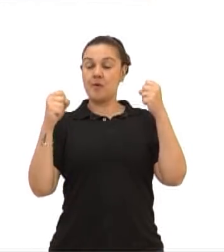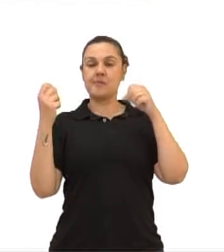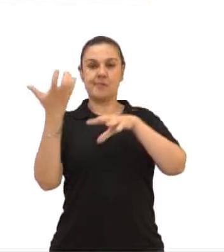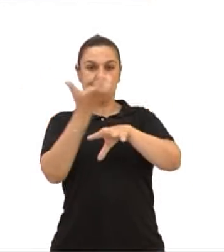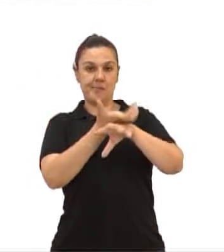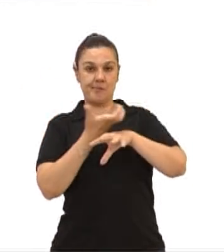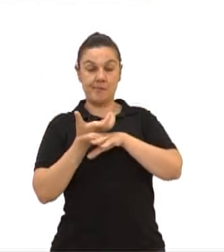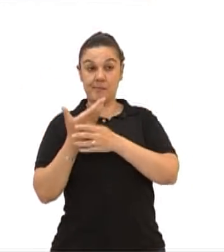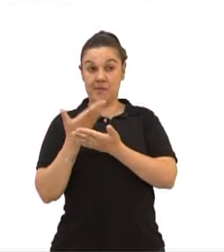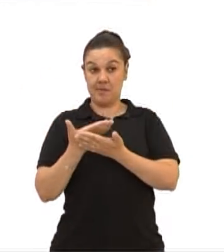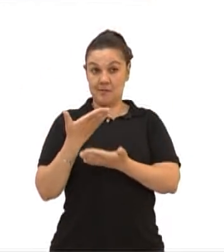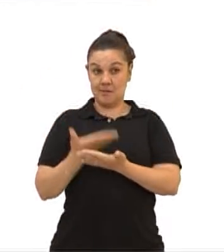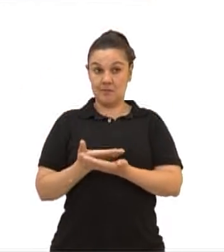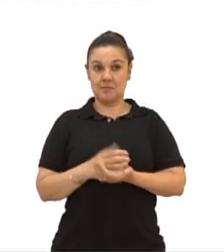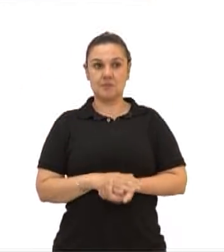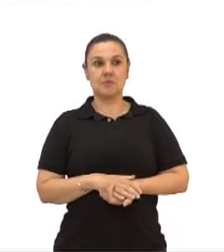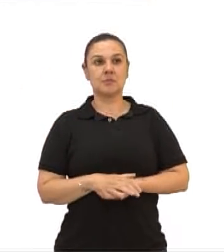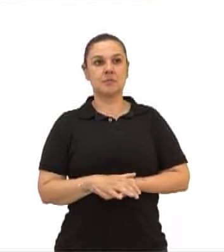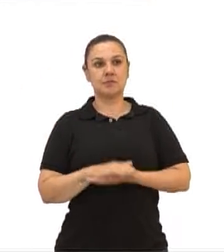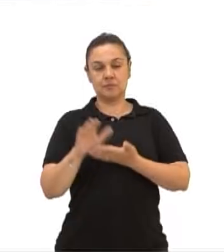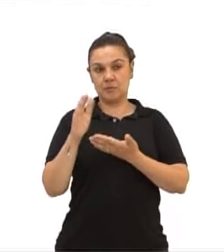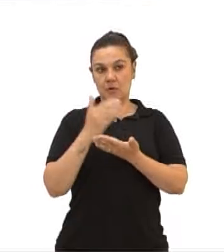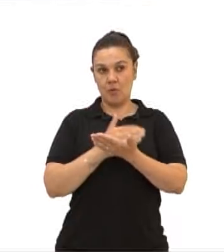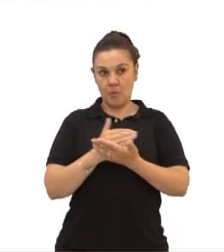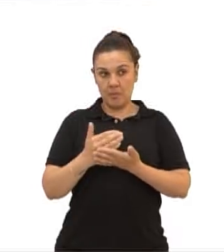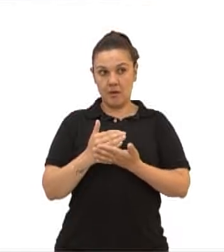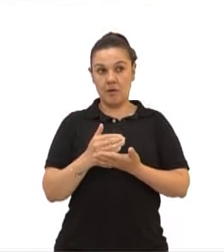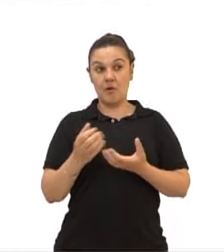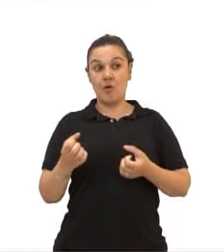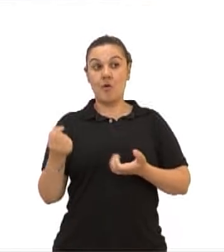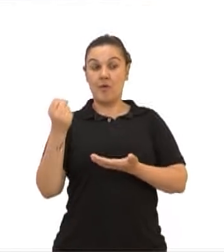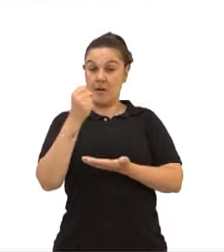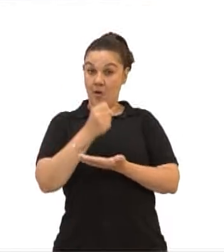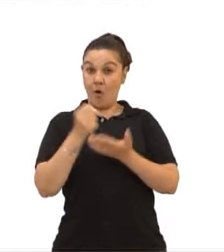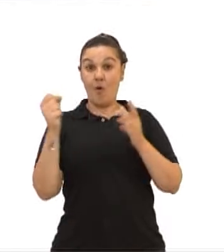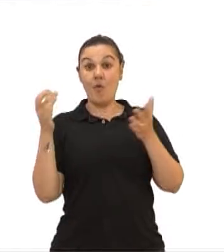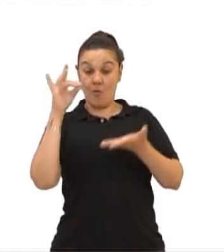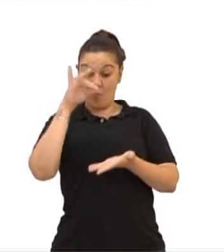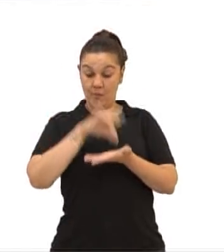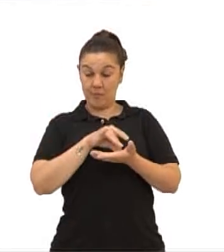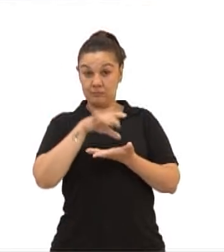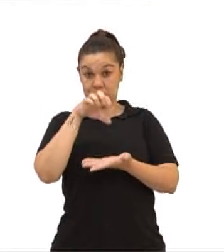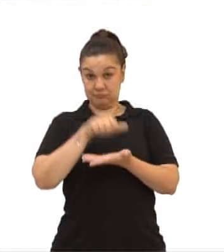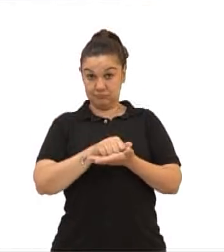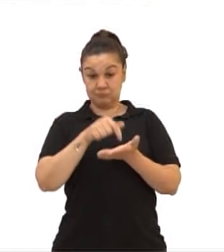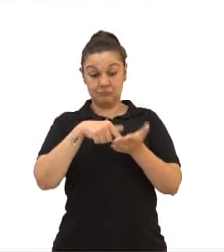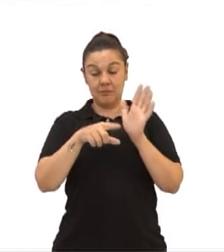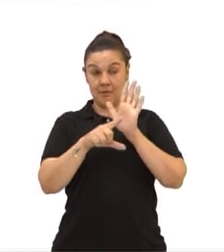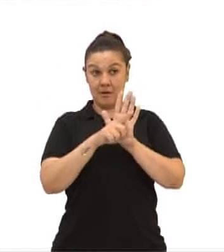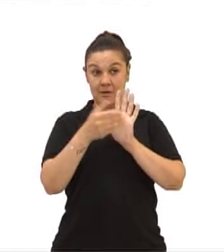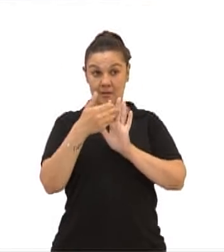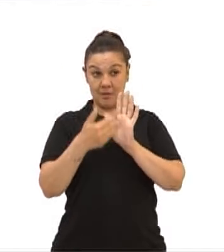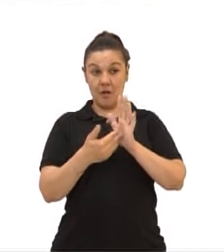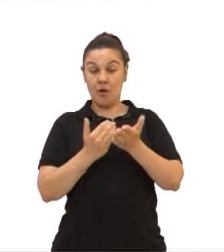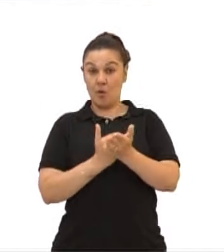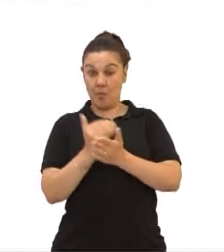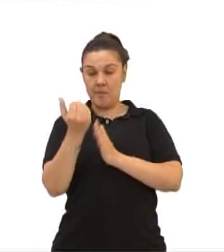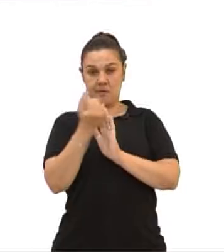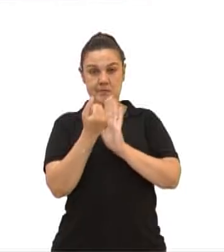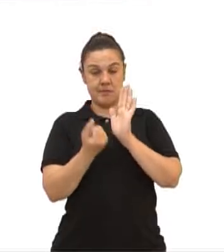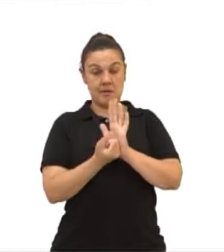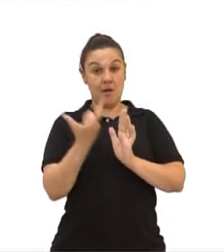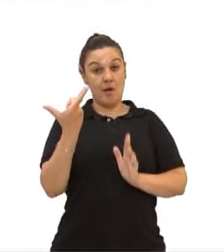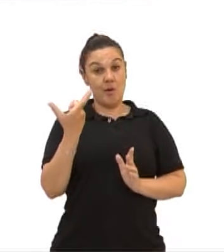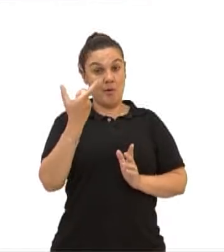física na escola. Então, a educação física agora, a partir dessa data, estava presente na escola de maneira oficializada. No início do século